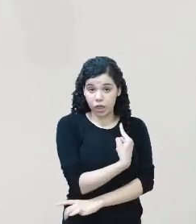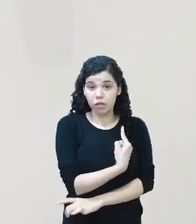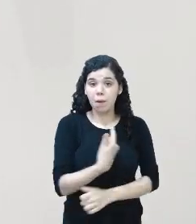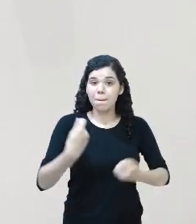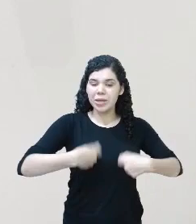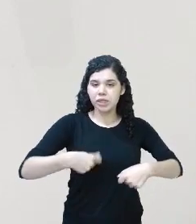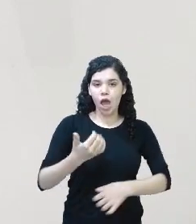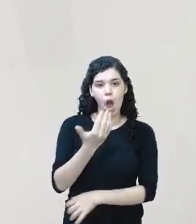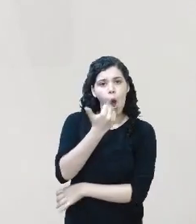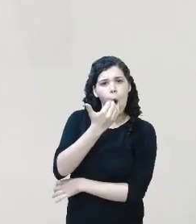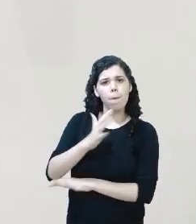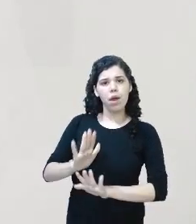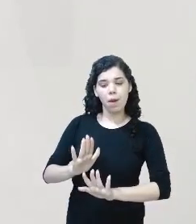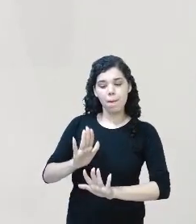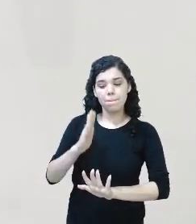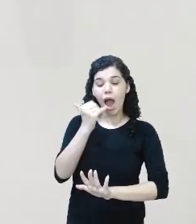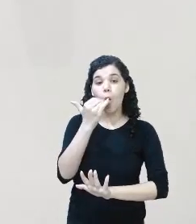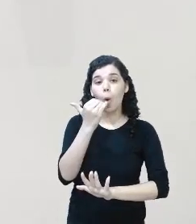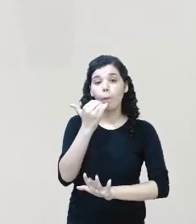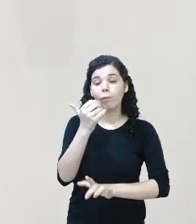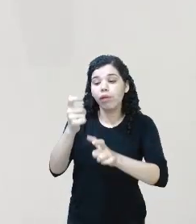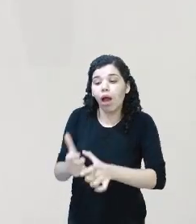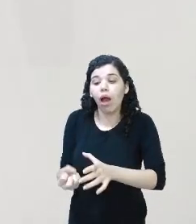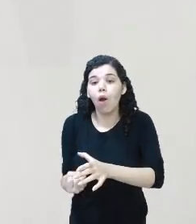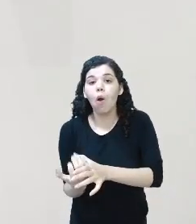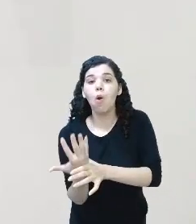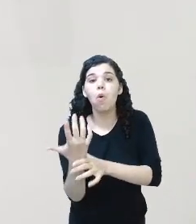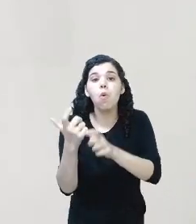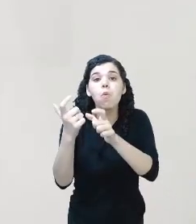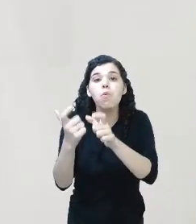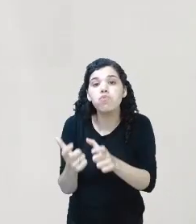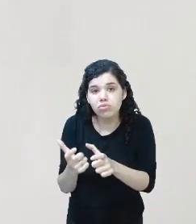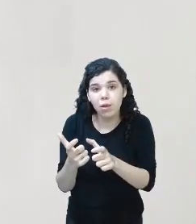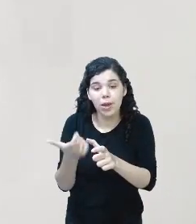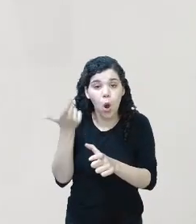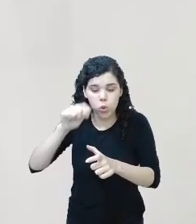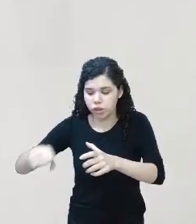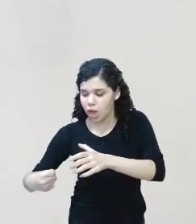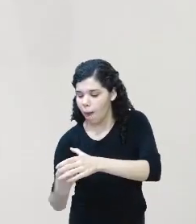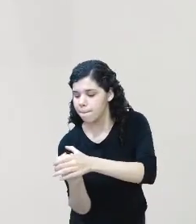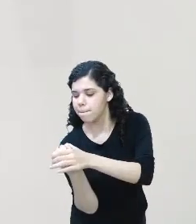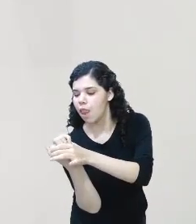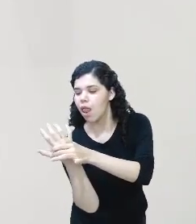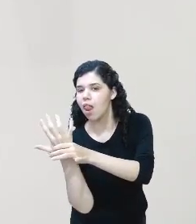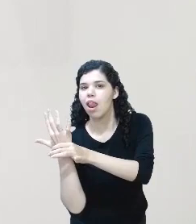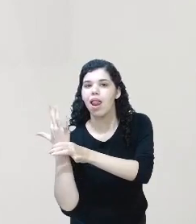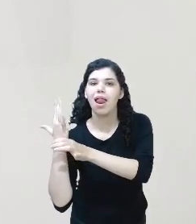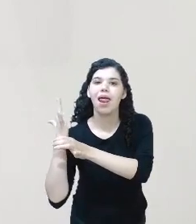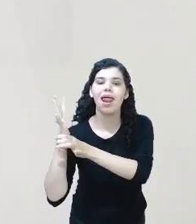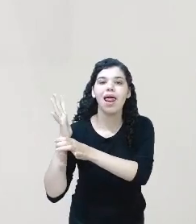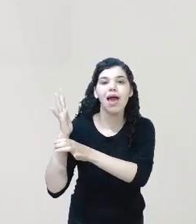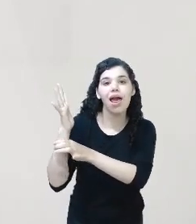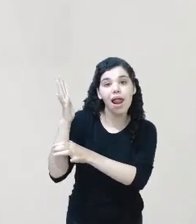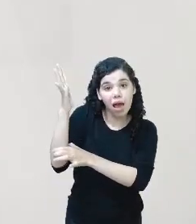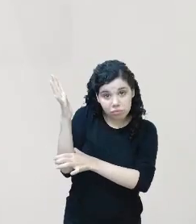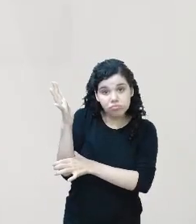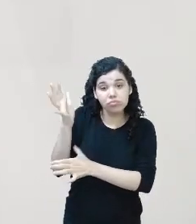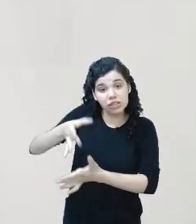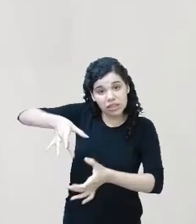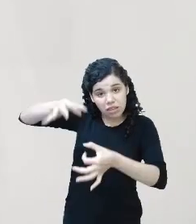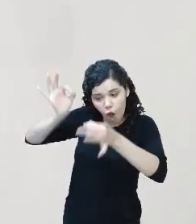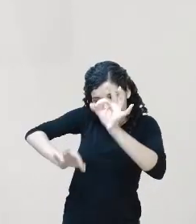do alimento. Mas para o alimento ele conseguir germinar, né, conseguir